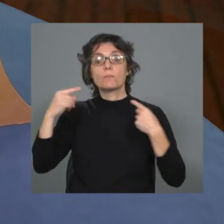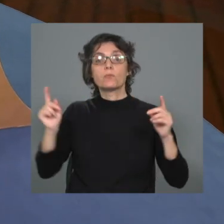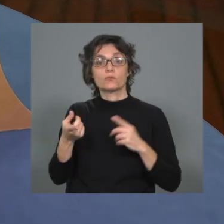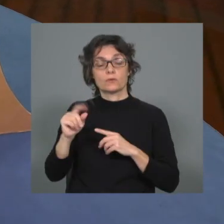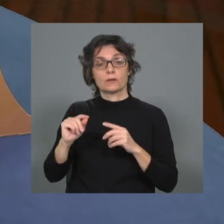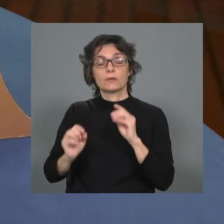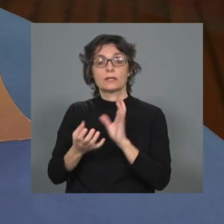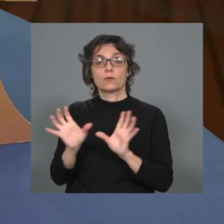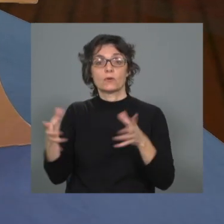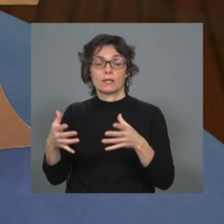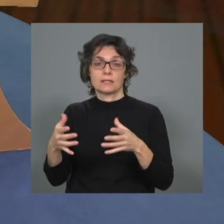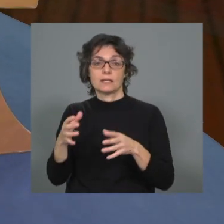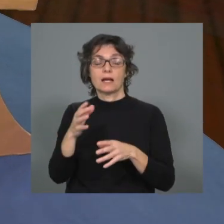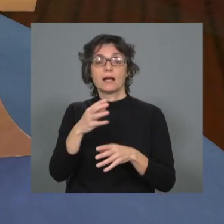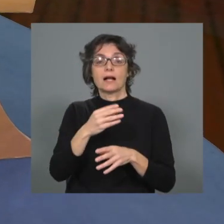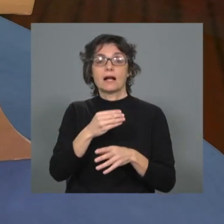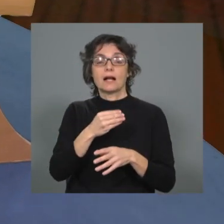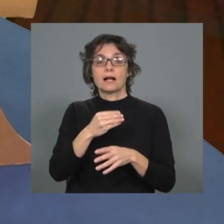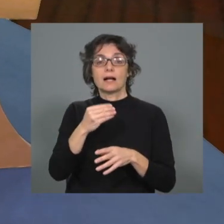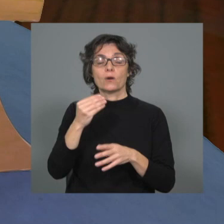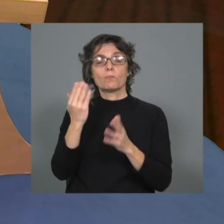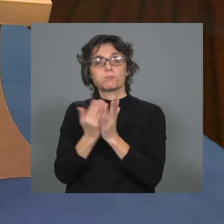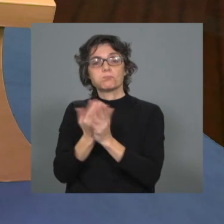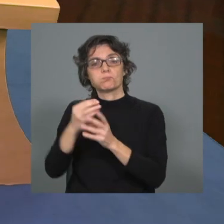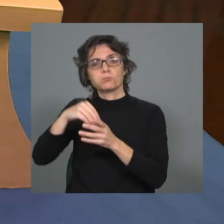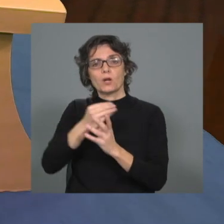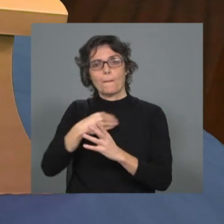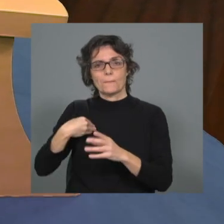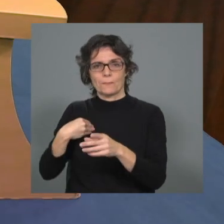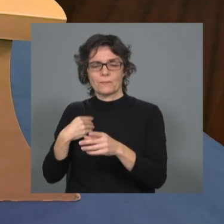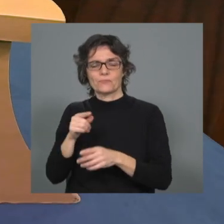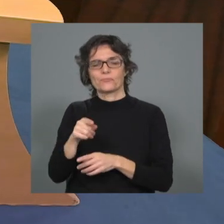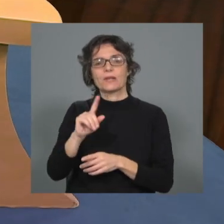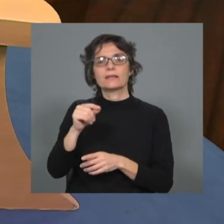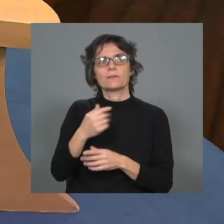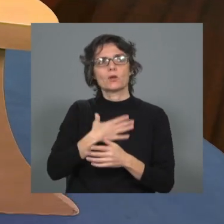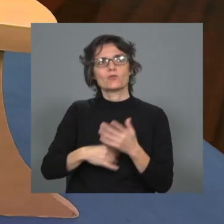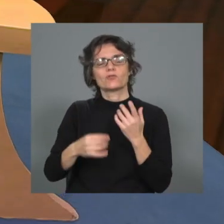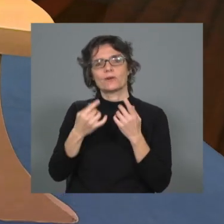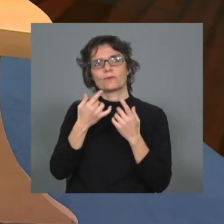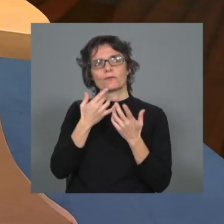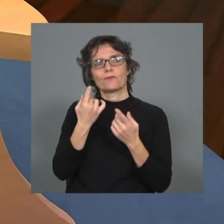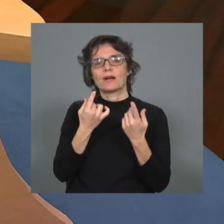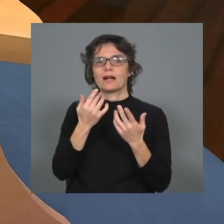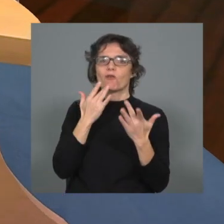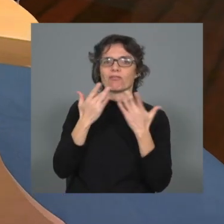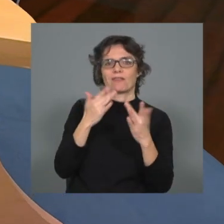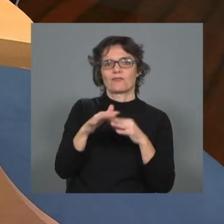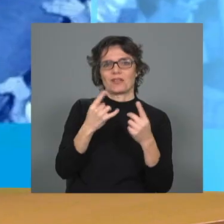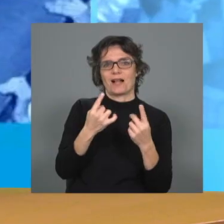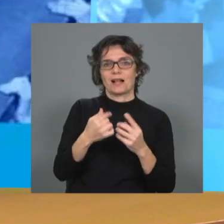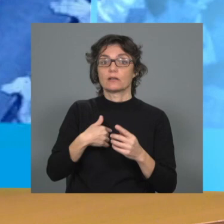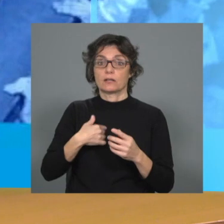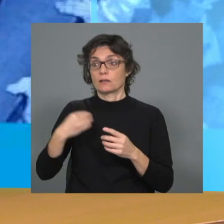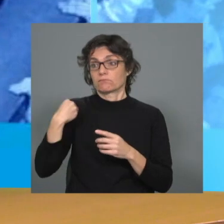Médica de Lisboa, formada só por estudantes de medicina. E queria ter também uma experiência de teatro. E por isso falou comigo. Eu dirijo o